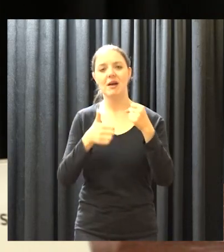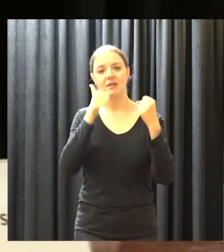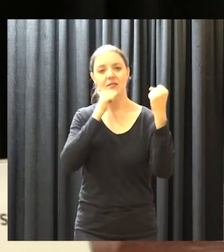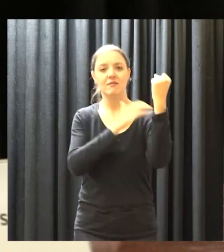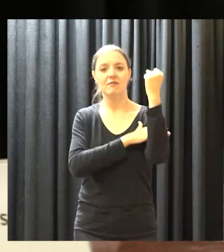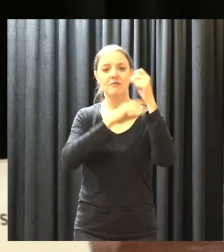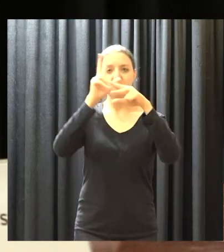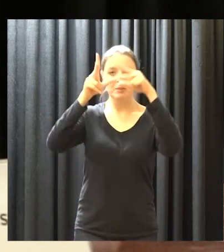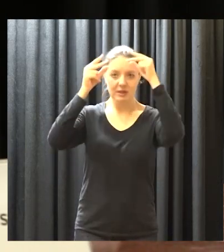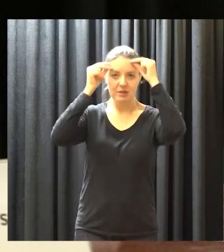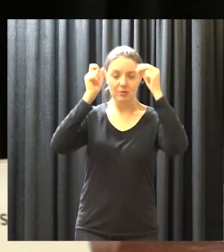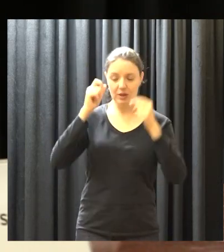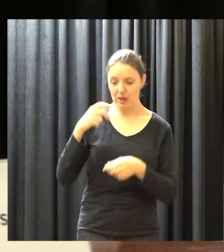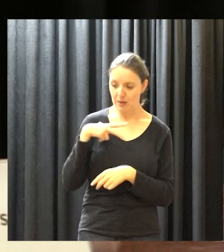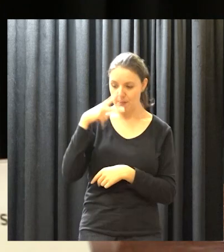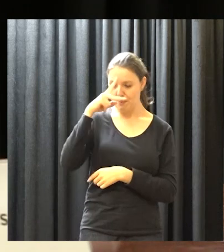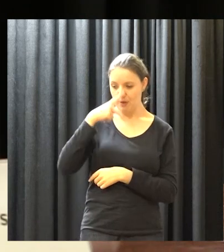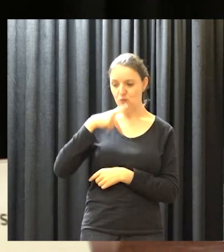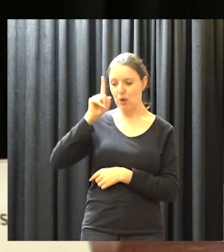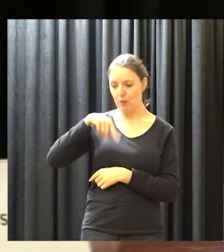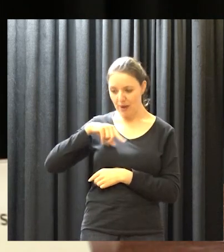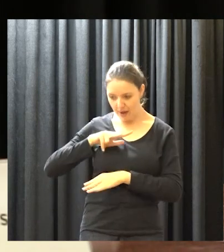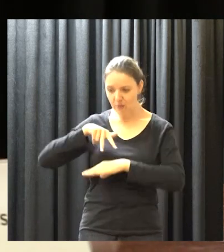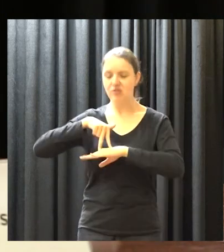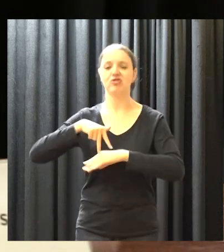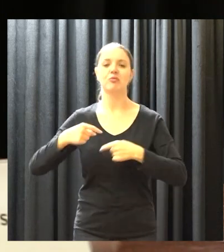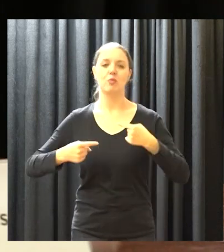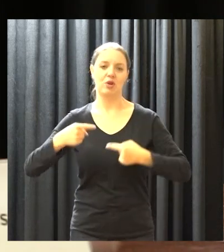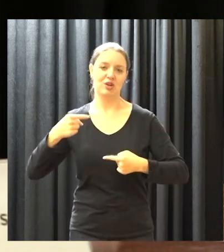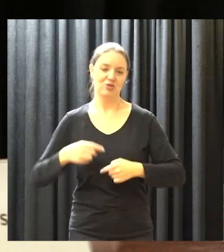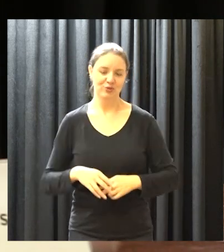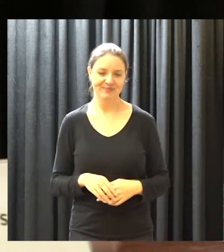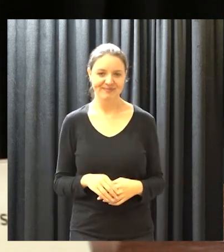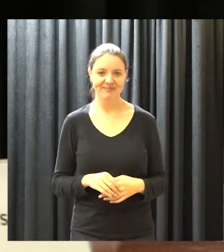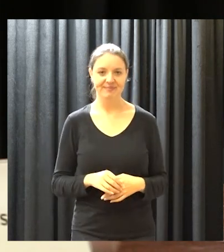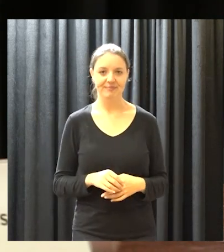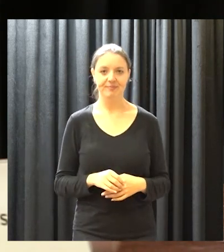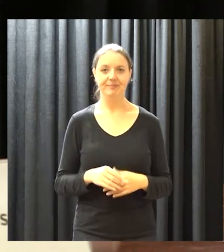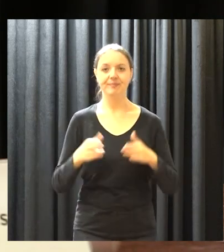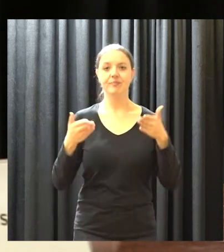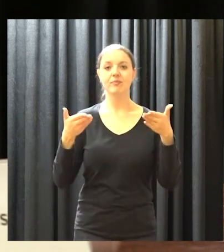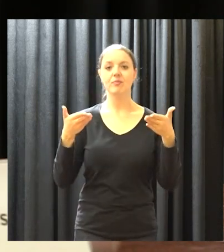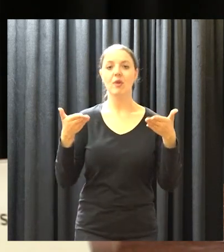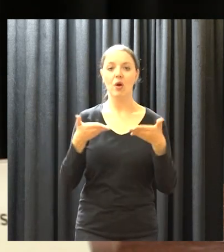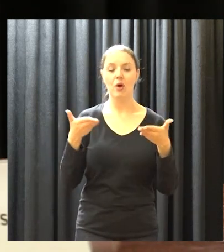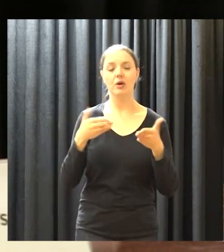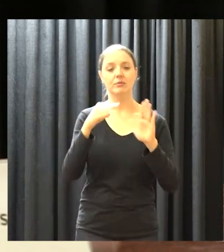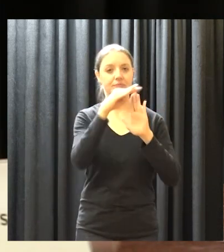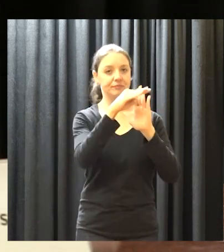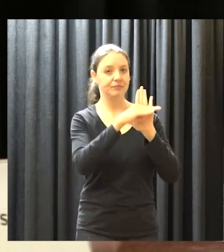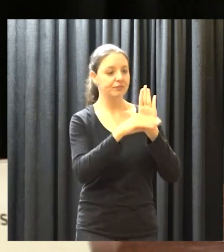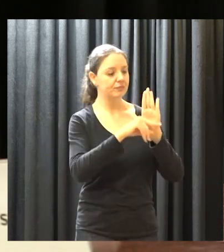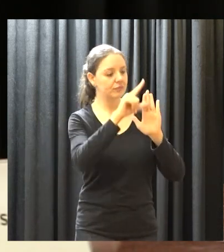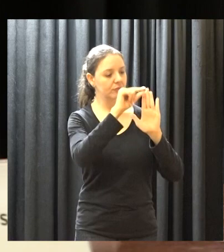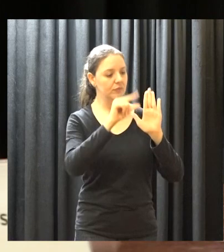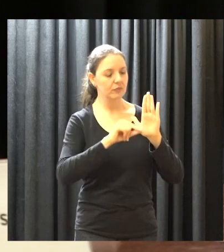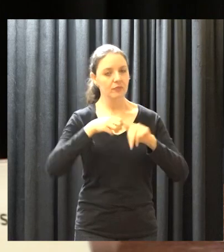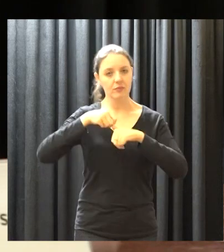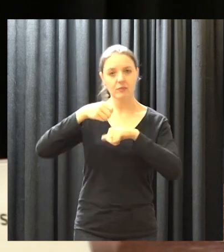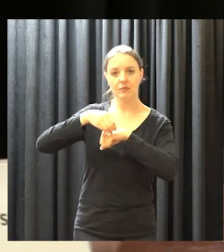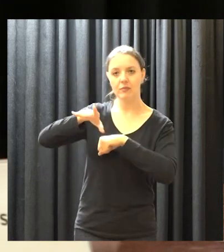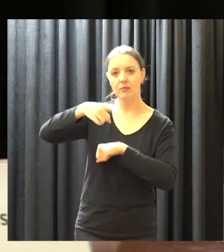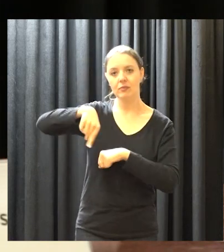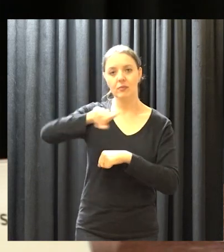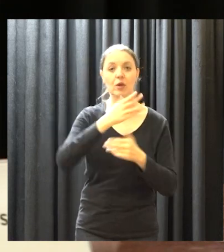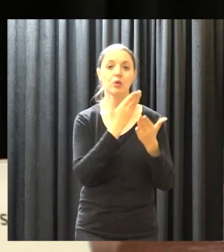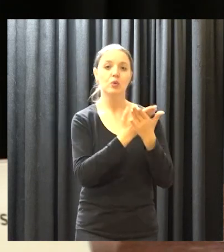político. Então, eu organizei minha fala, né, para abordar os seguintes tópicos. Eu vou abordar alguns elementos dos estudos